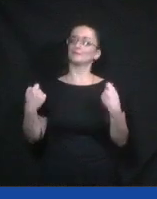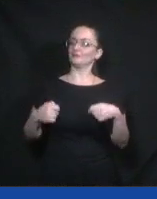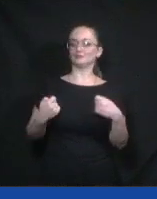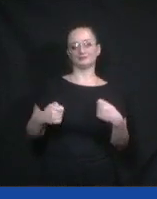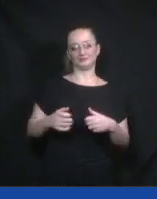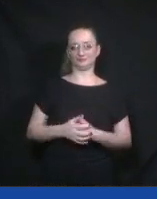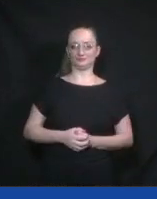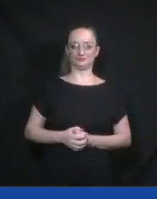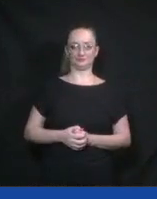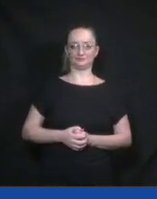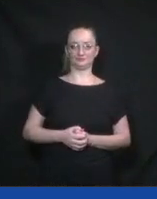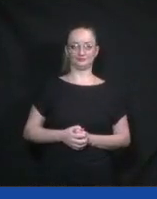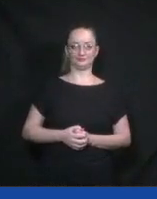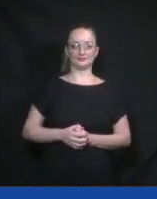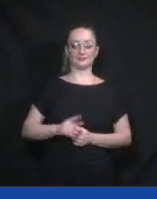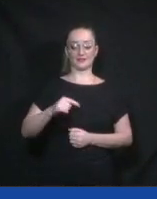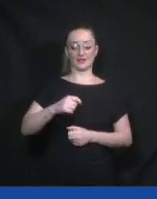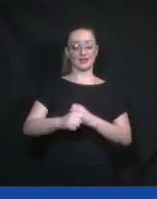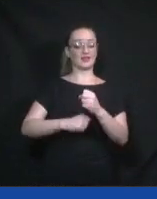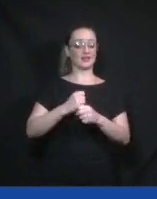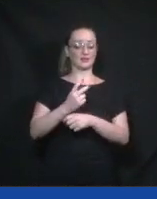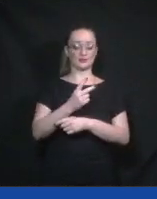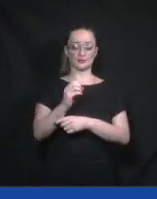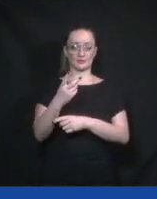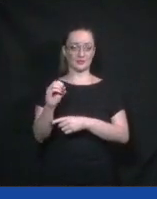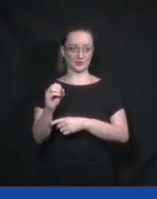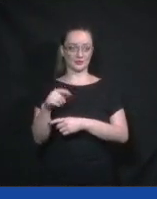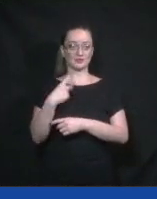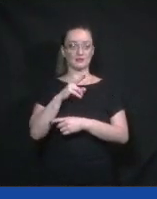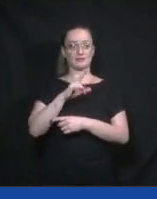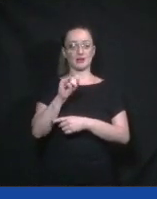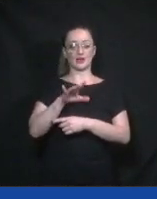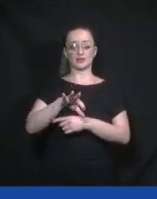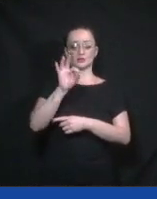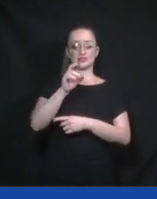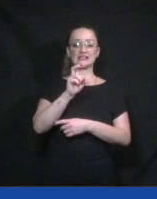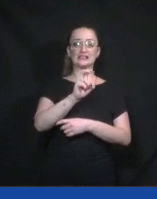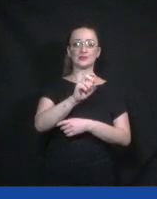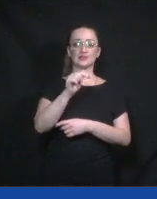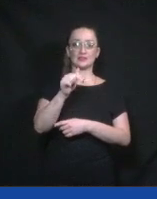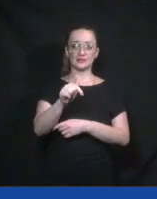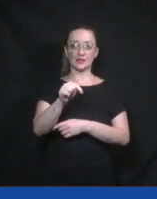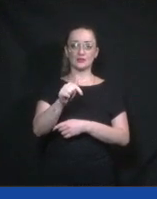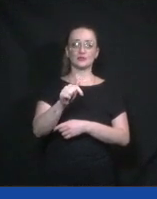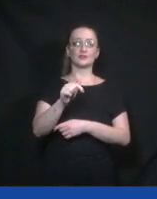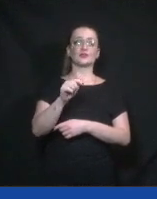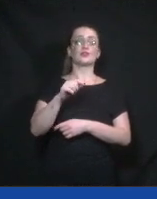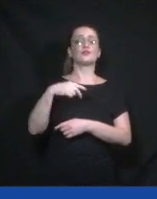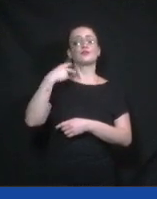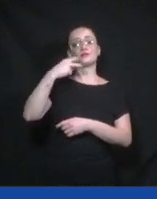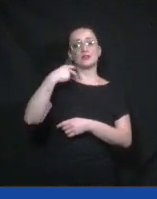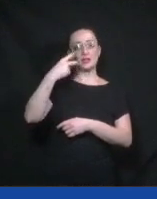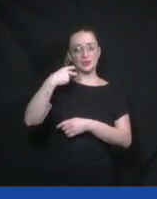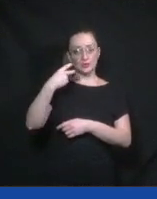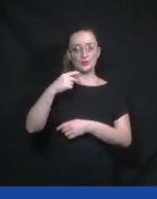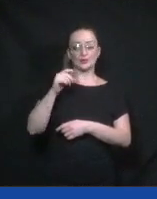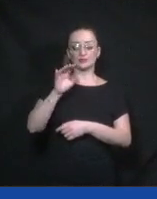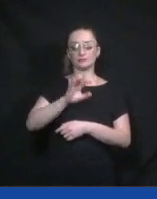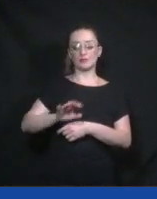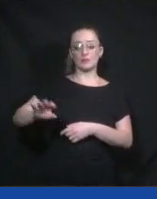democracia no ano como esse em que nós vamos escolher 57 mil vereadores e vereadoras por todo o